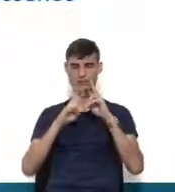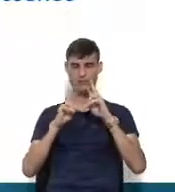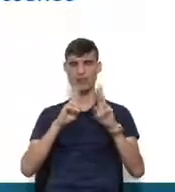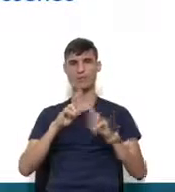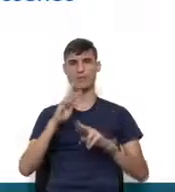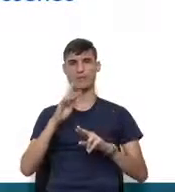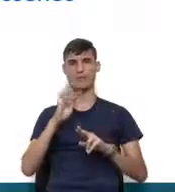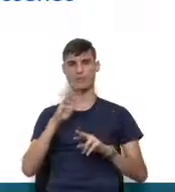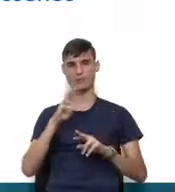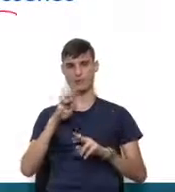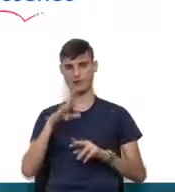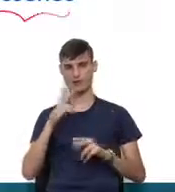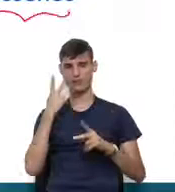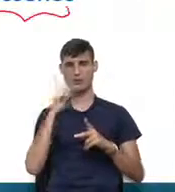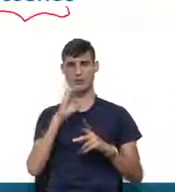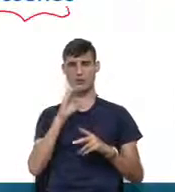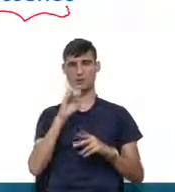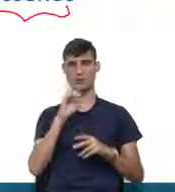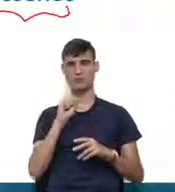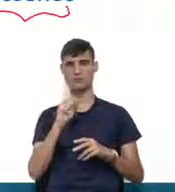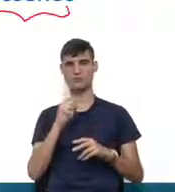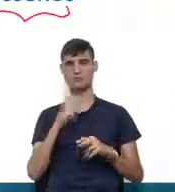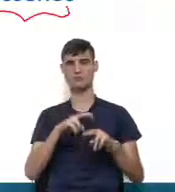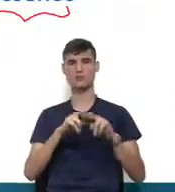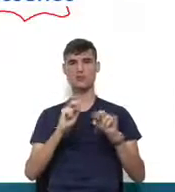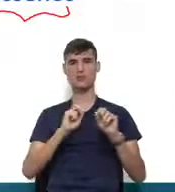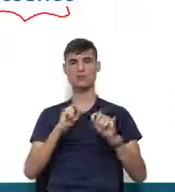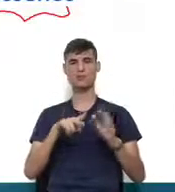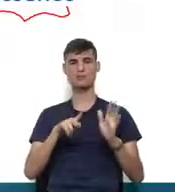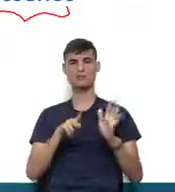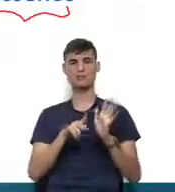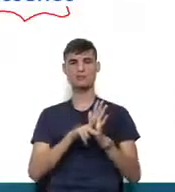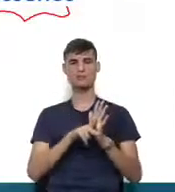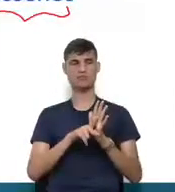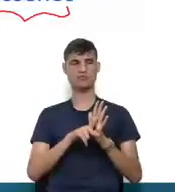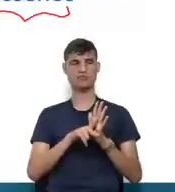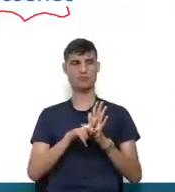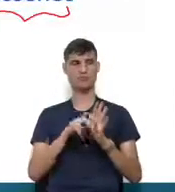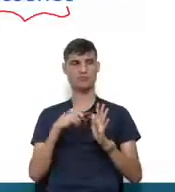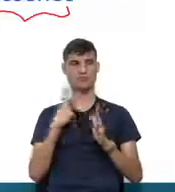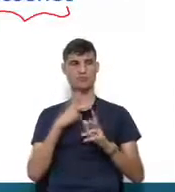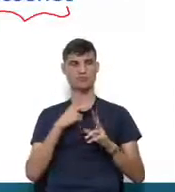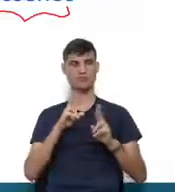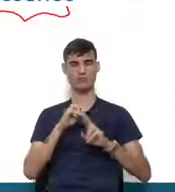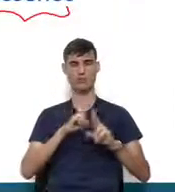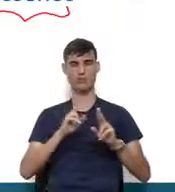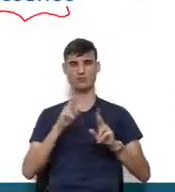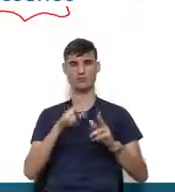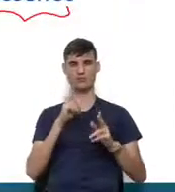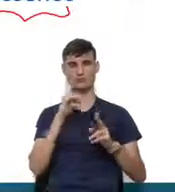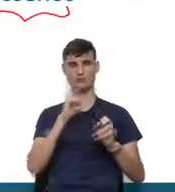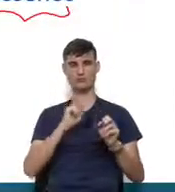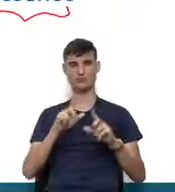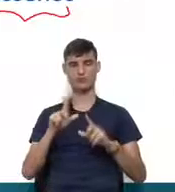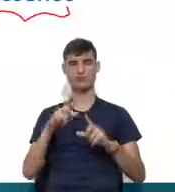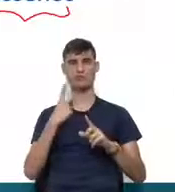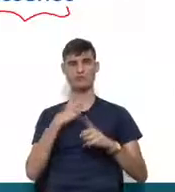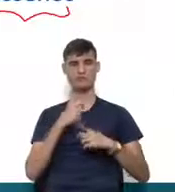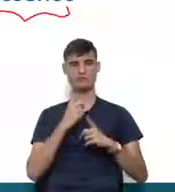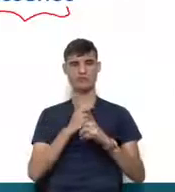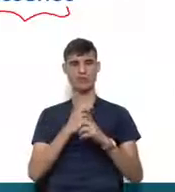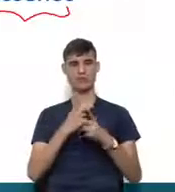Fourier para os cossenos. E qual é a série de Fourier que a gente utiliza para os cossenos? Temos que encontrar